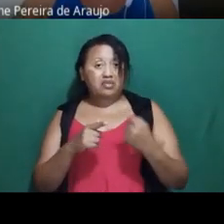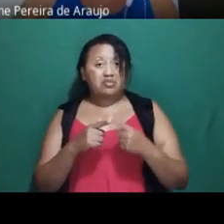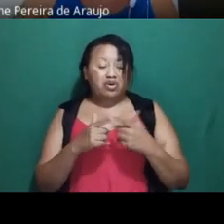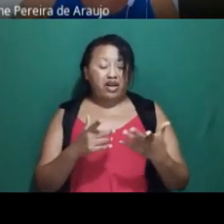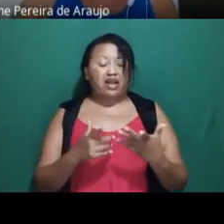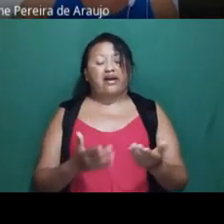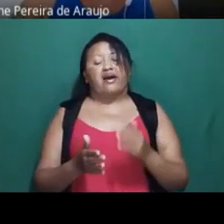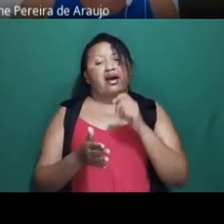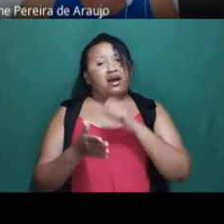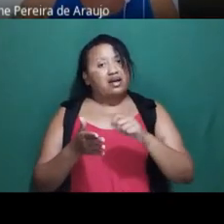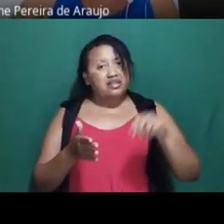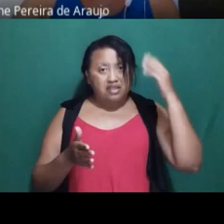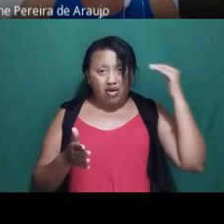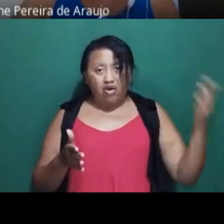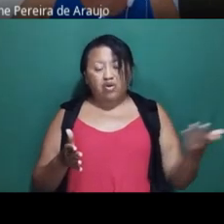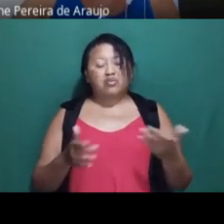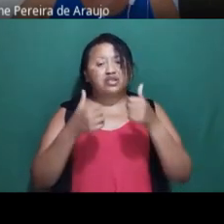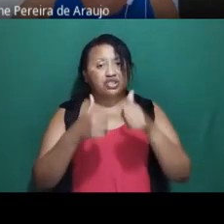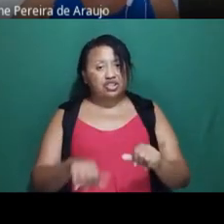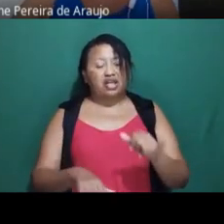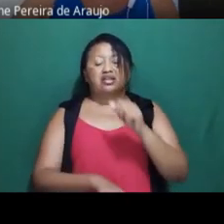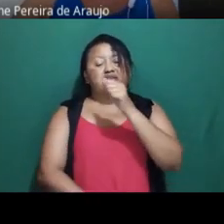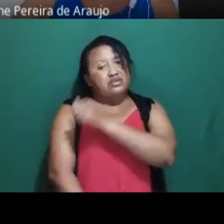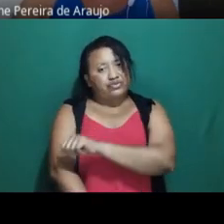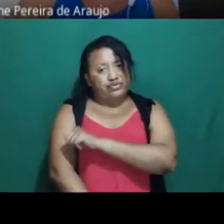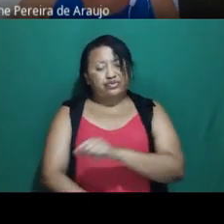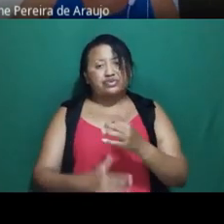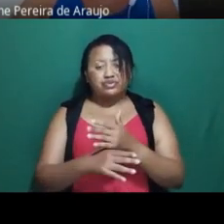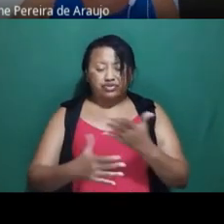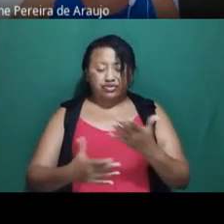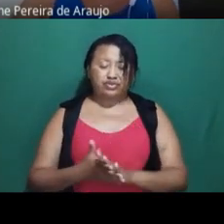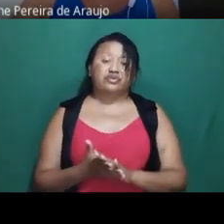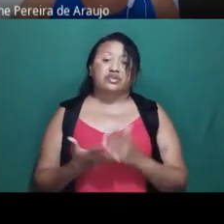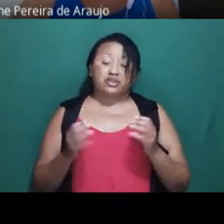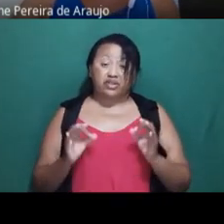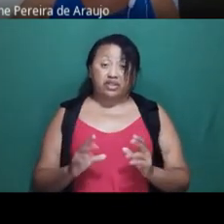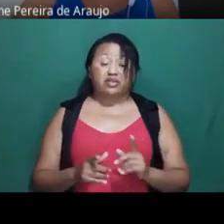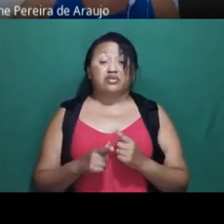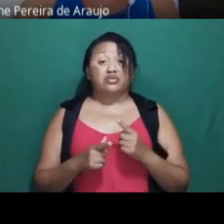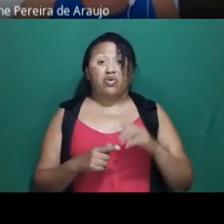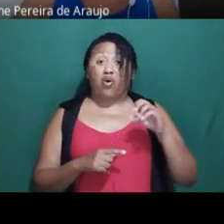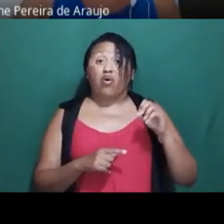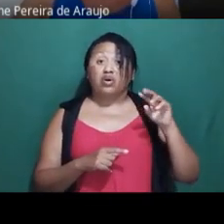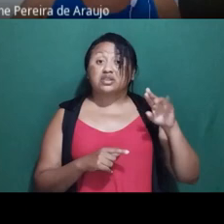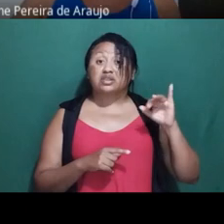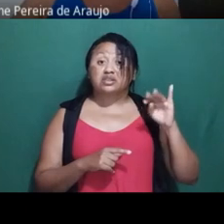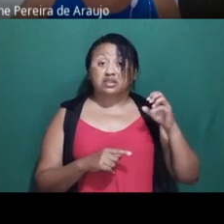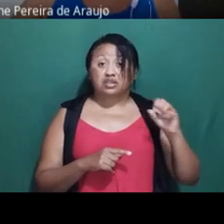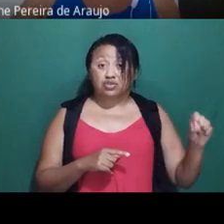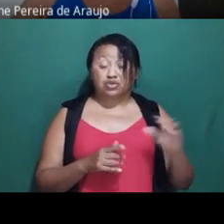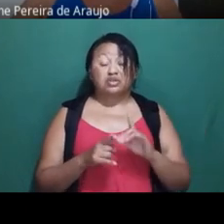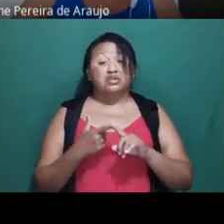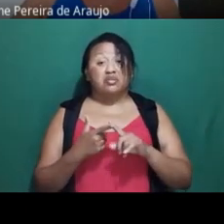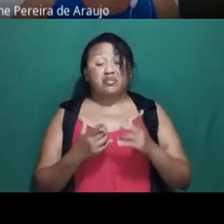no Rio de Janeiro não é a obra toda de aloísa Azevedo está no Rio de Janeiro certo O Cortiço é